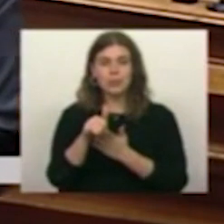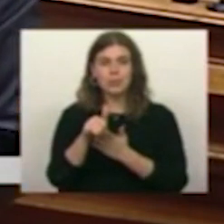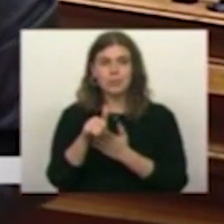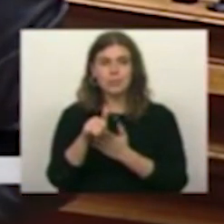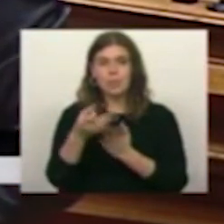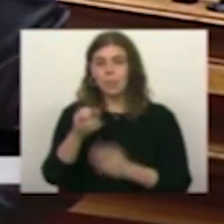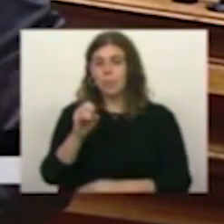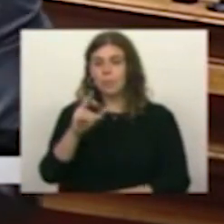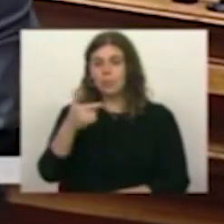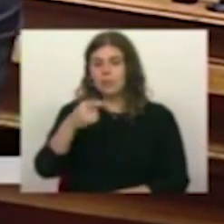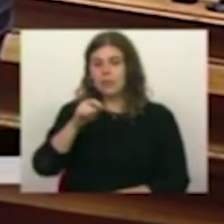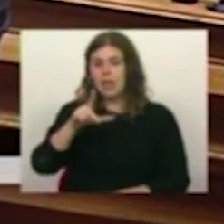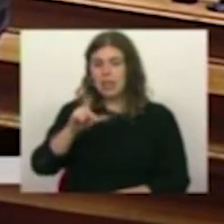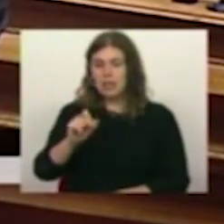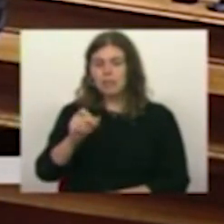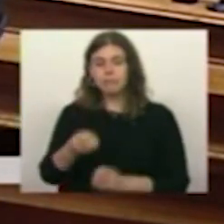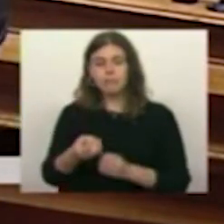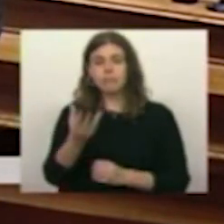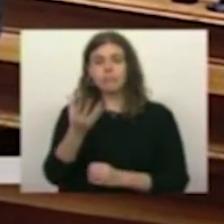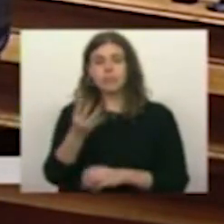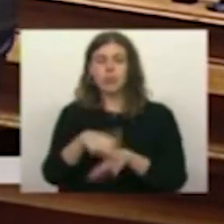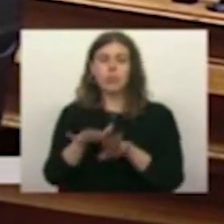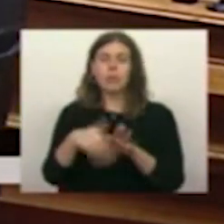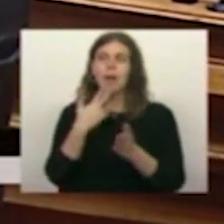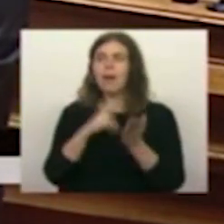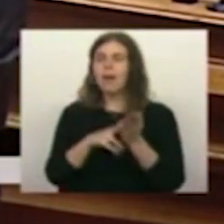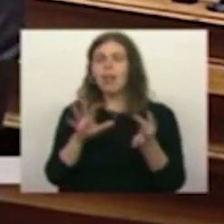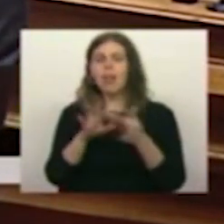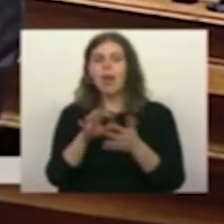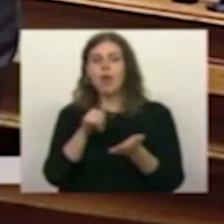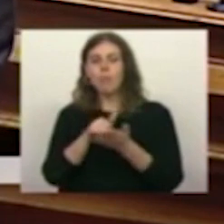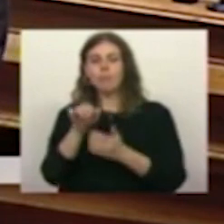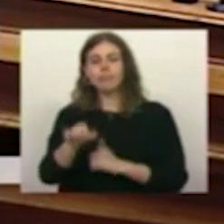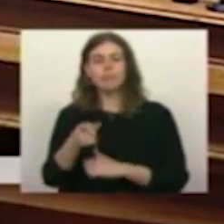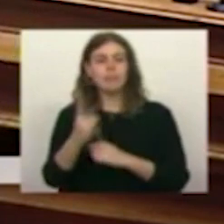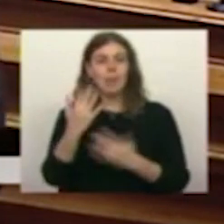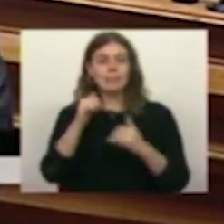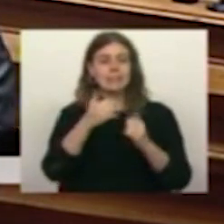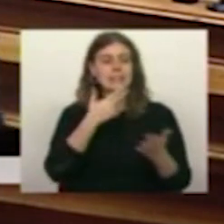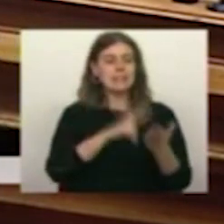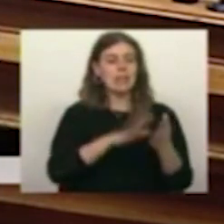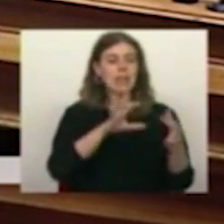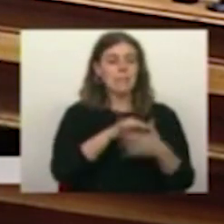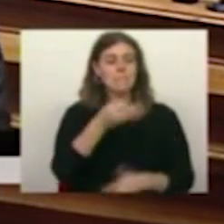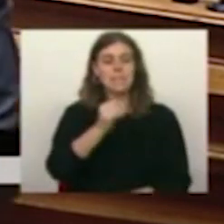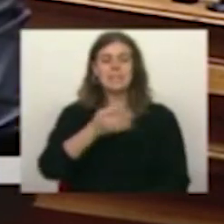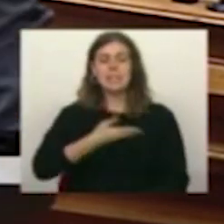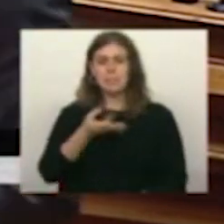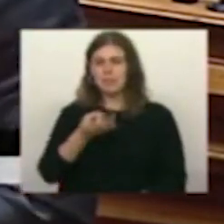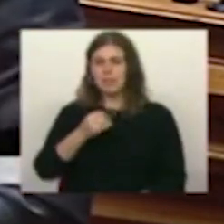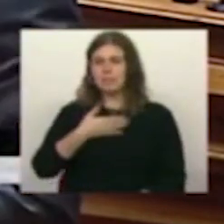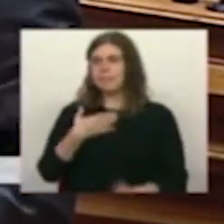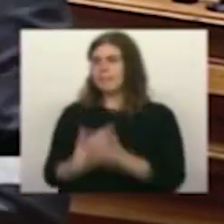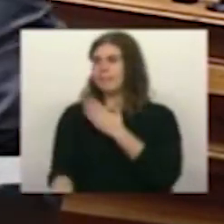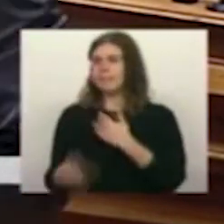da Portela surge não por razões que têm a ver com o aeroporto da Portela, mas por razões que têm a ver com o PSD. O PSD não está